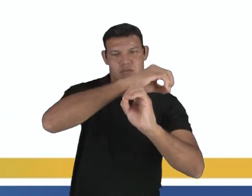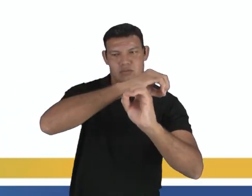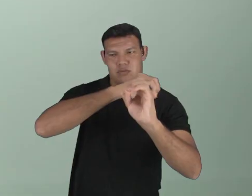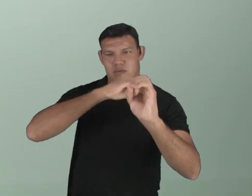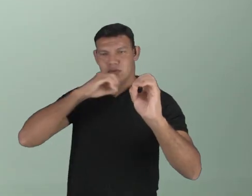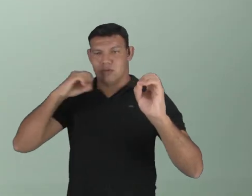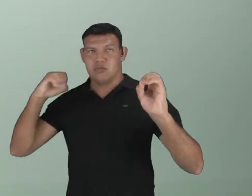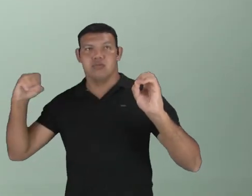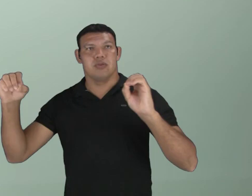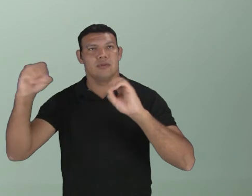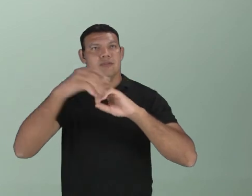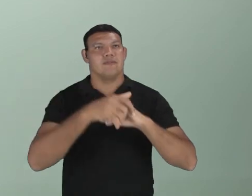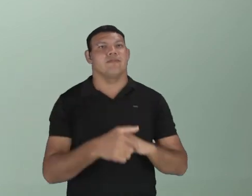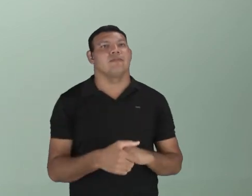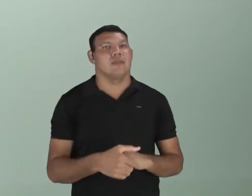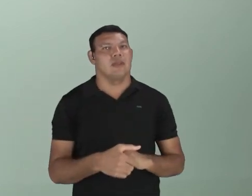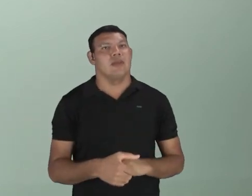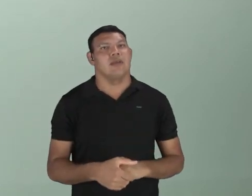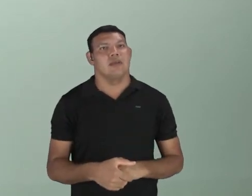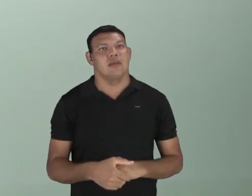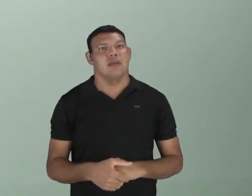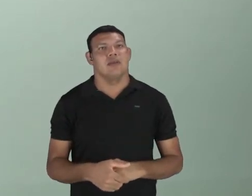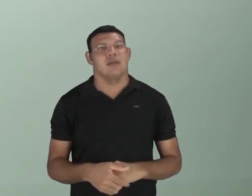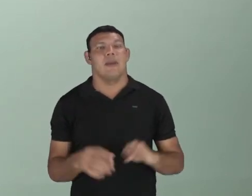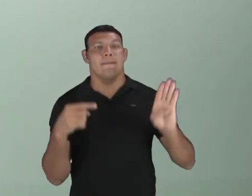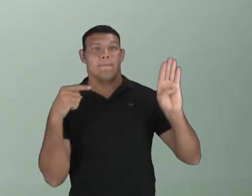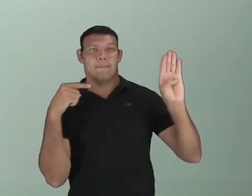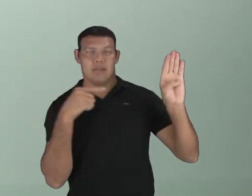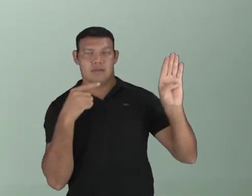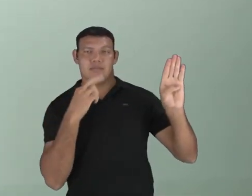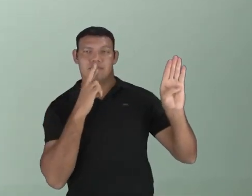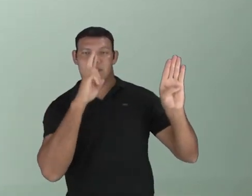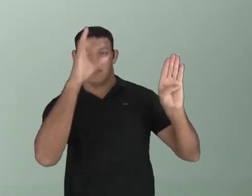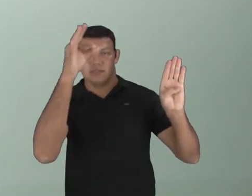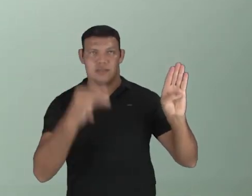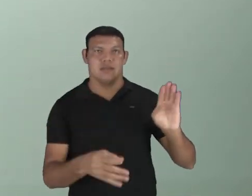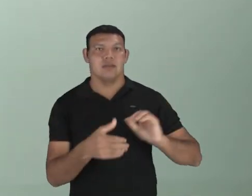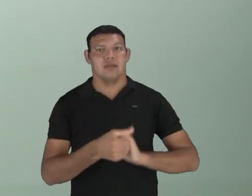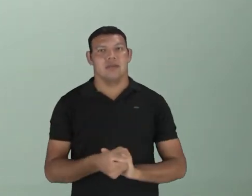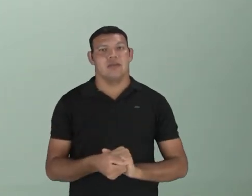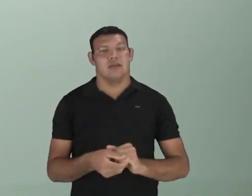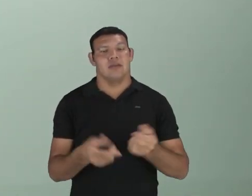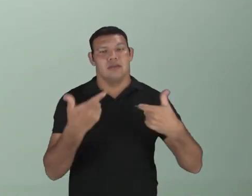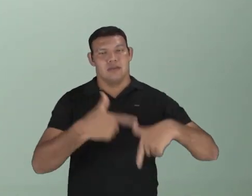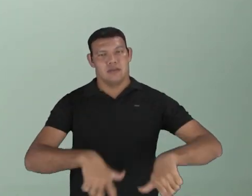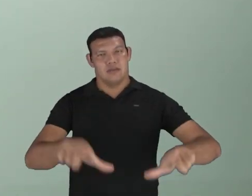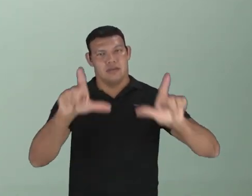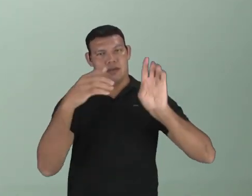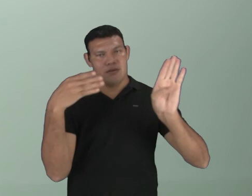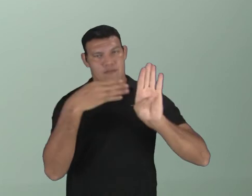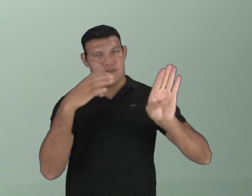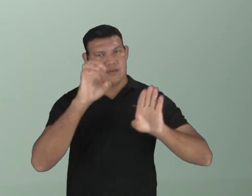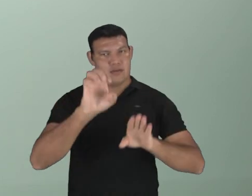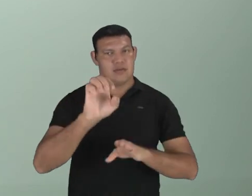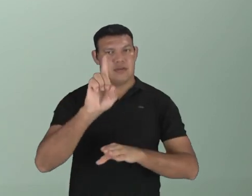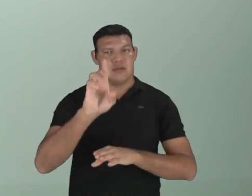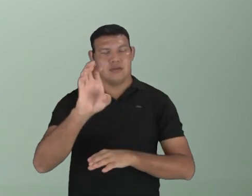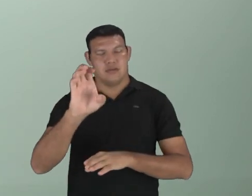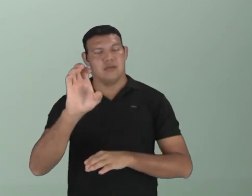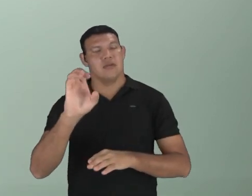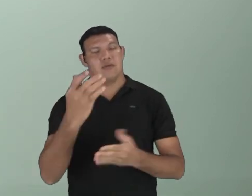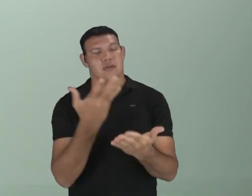afélio. Então, ficamos com a opção C. Eu vou pedir que você acesse a plataforma Eduque para ter acesso a